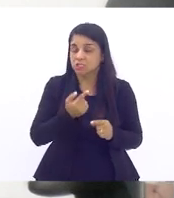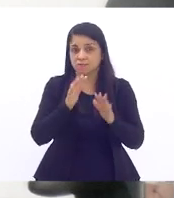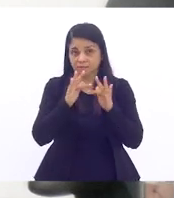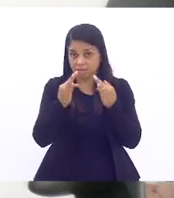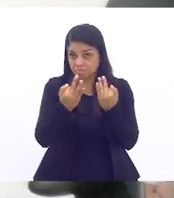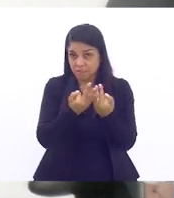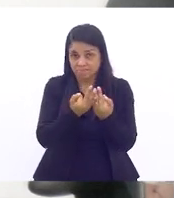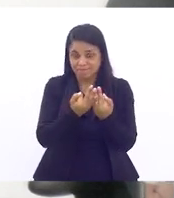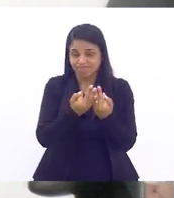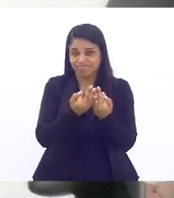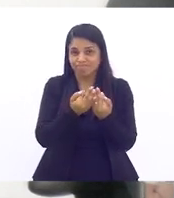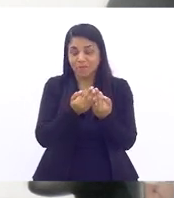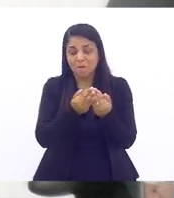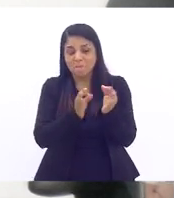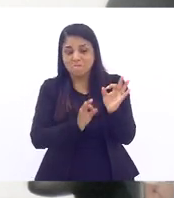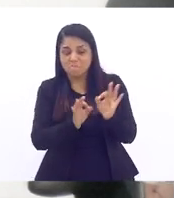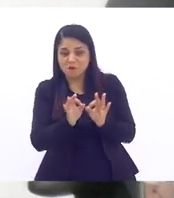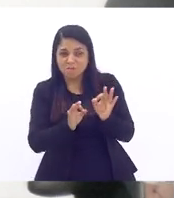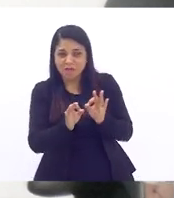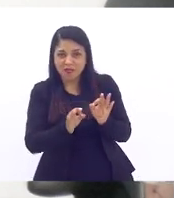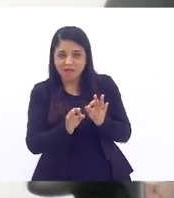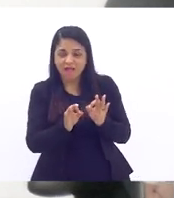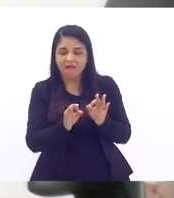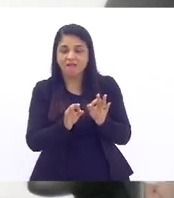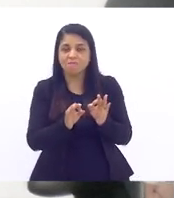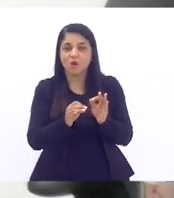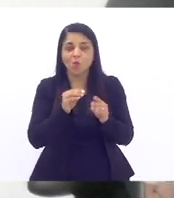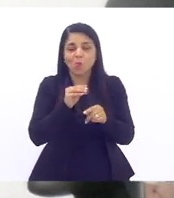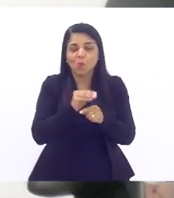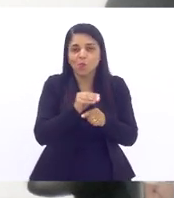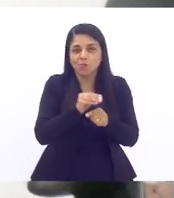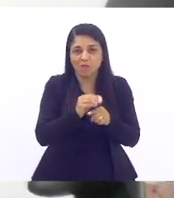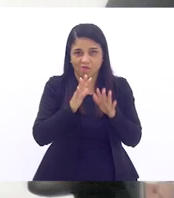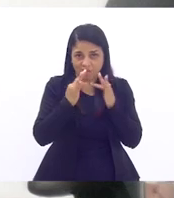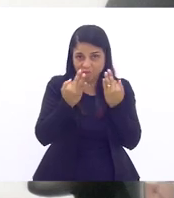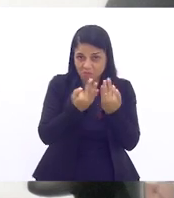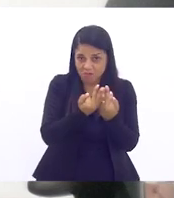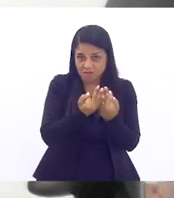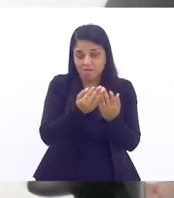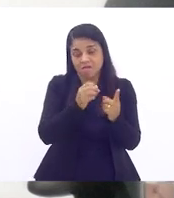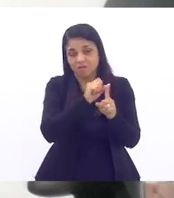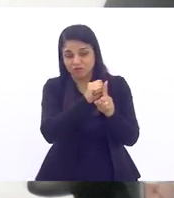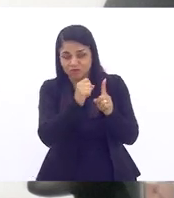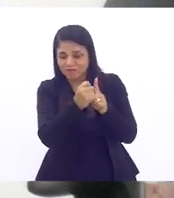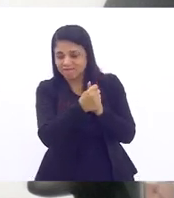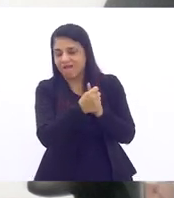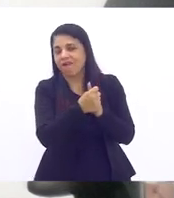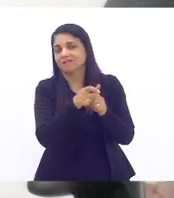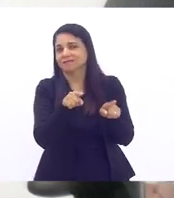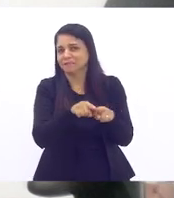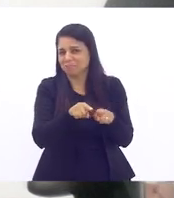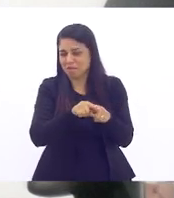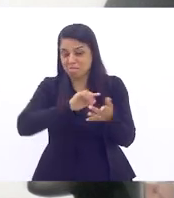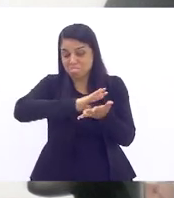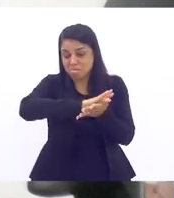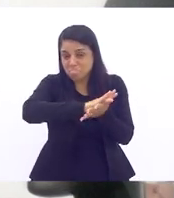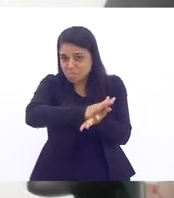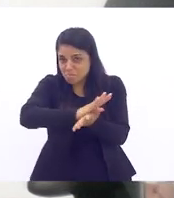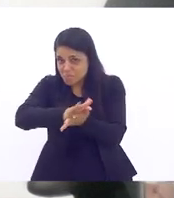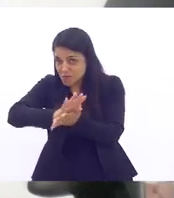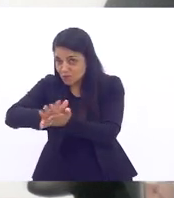lidar com os nossos filhos e com a sociedade porque o preconceito é muito grande vocês não fazem ideia